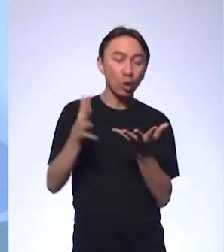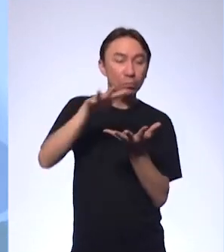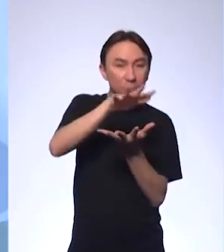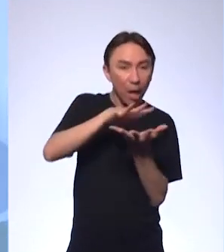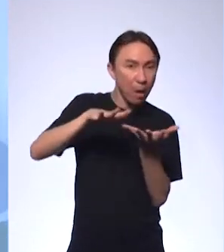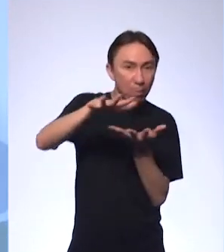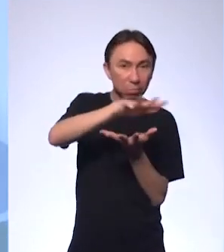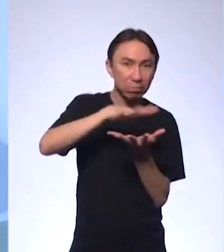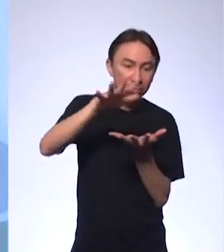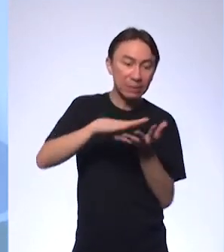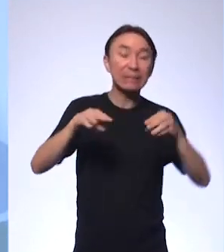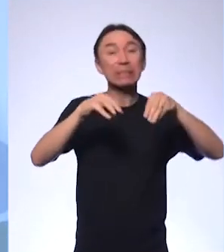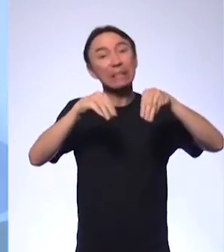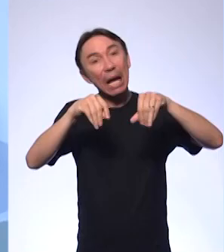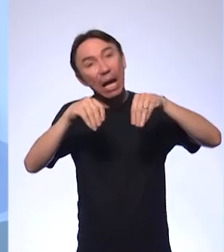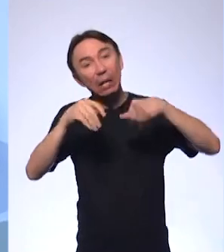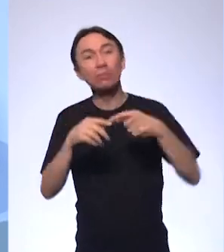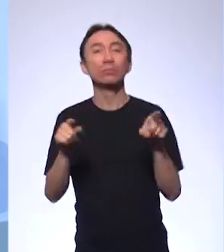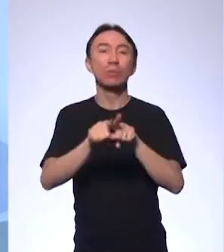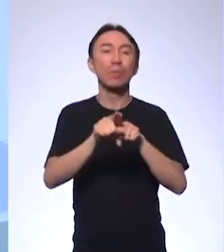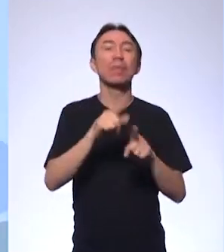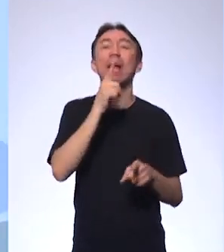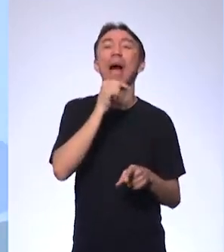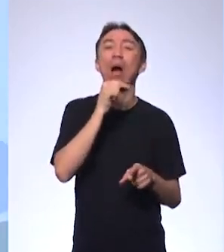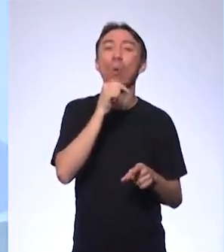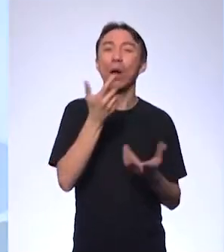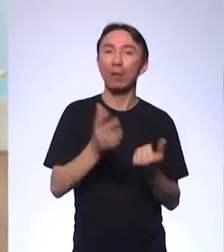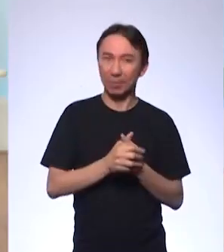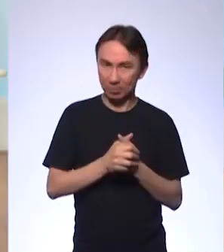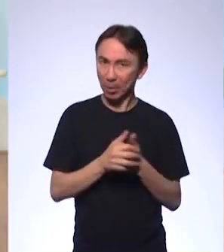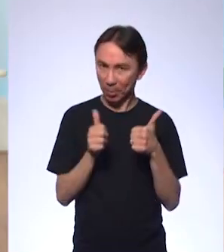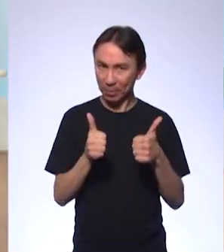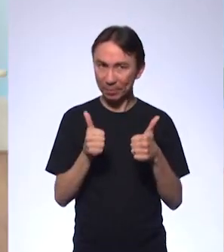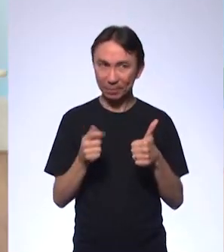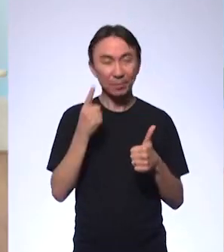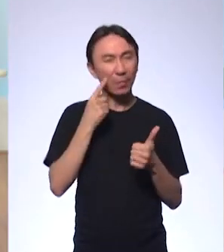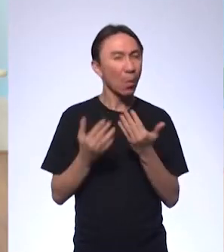Então, para começar, a gente já vai para uma interaçãozinha.